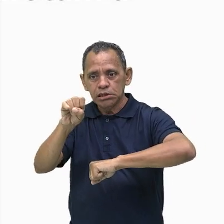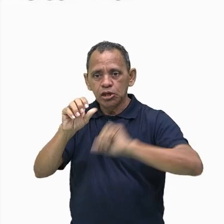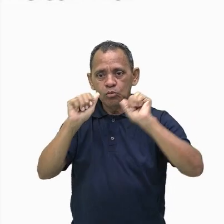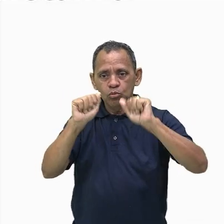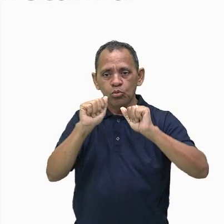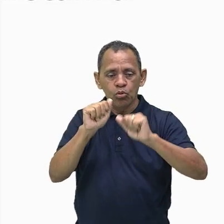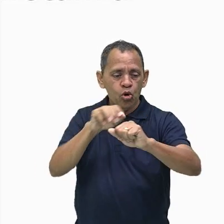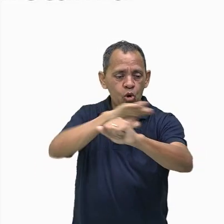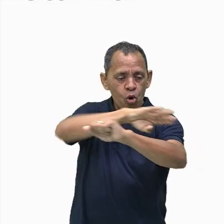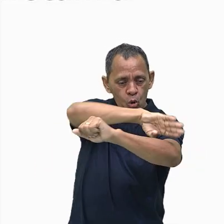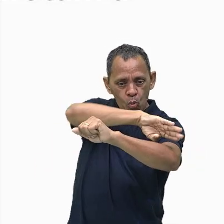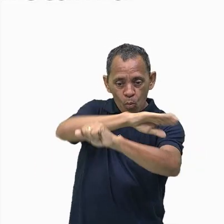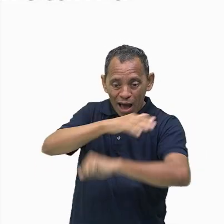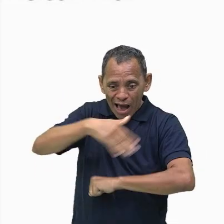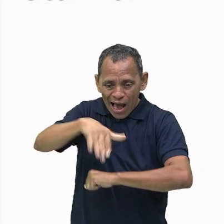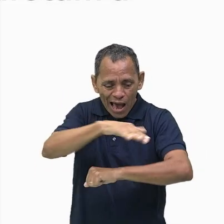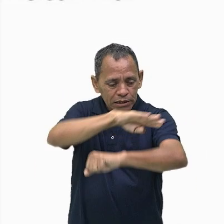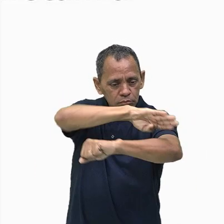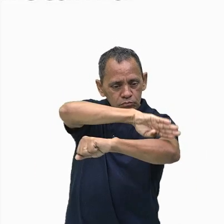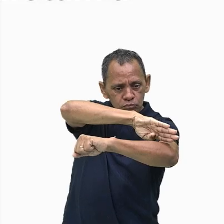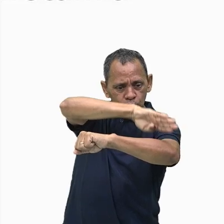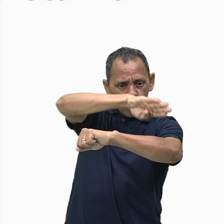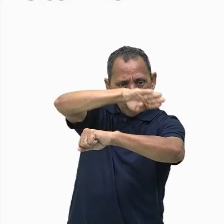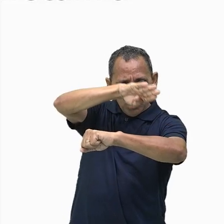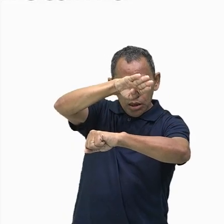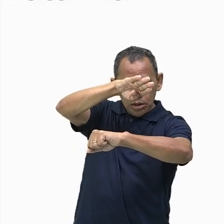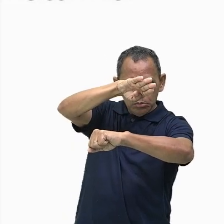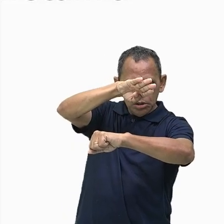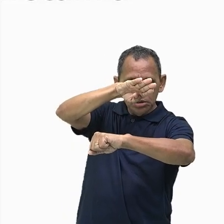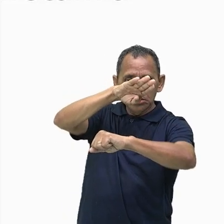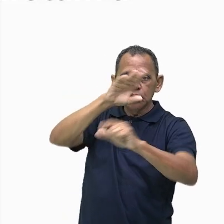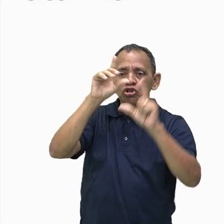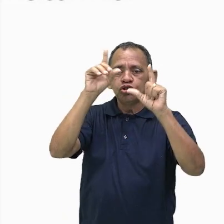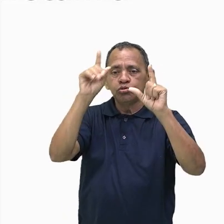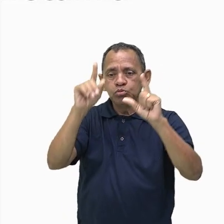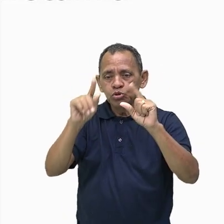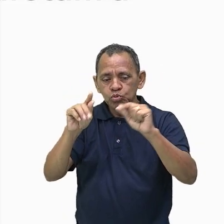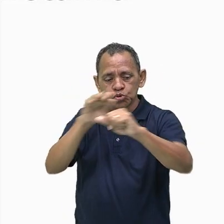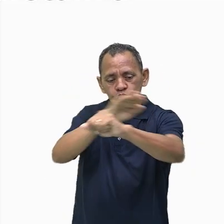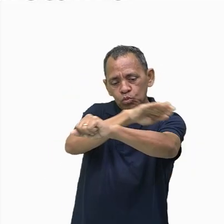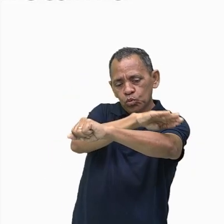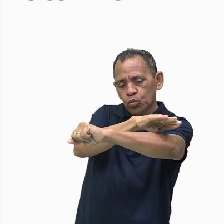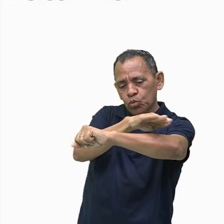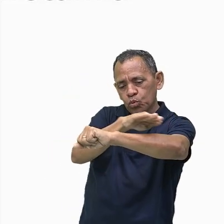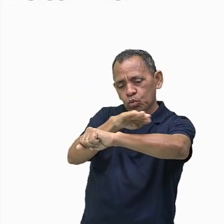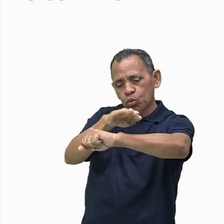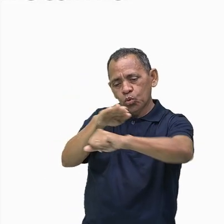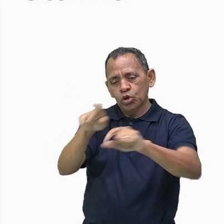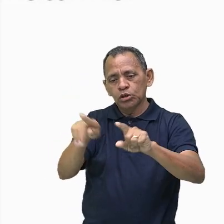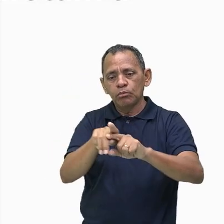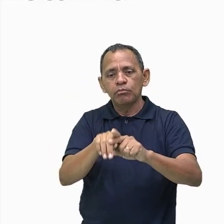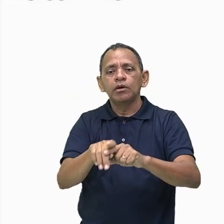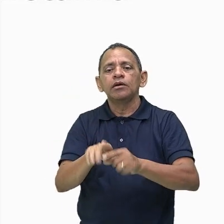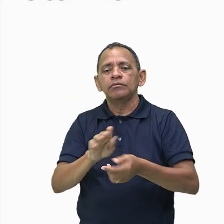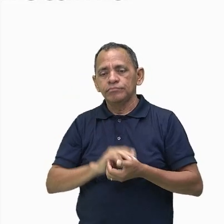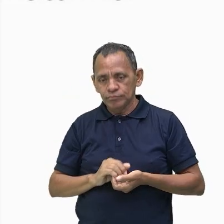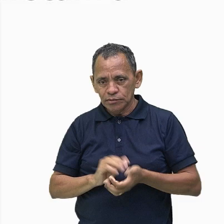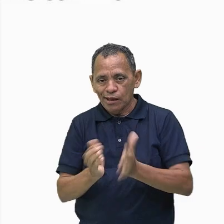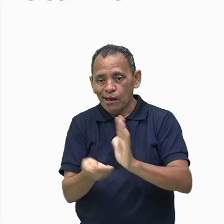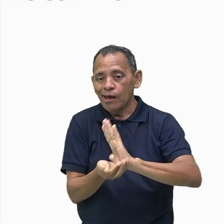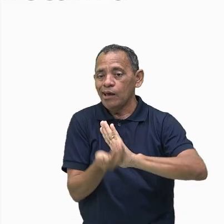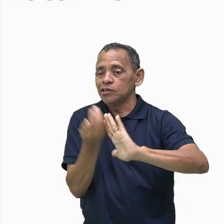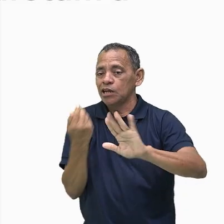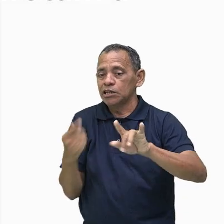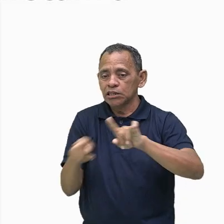íngreme, né, tentando ali diminuir esse desnível, a perda do solo também pode ocorrer, né,